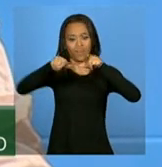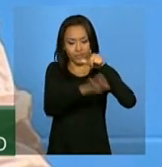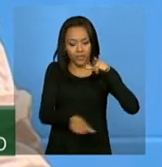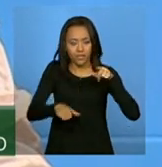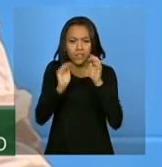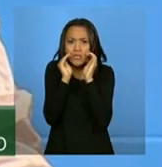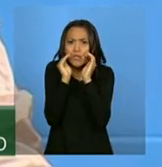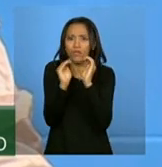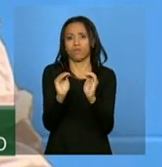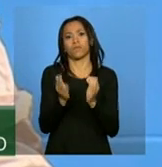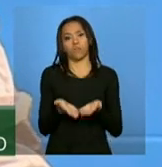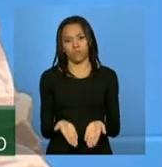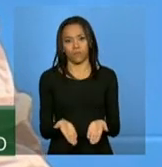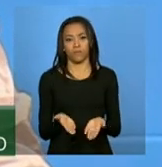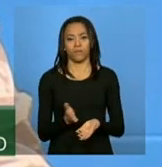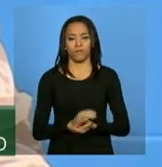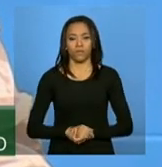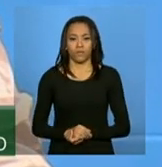respeitadas.